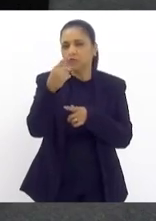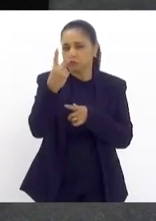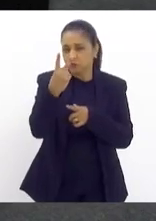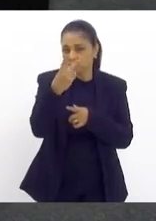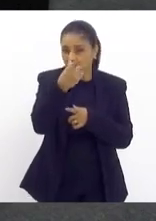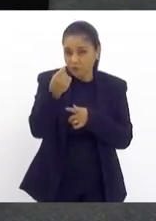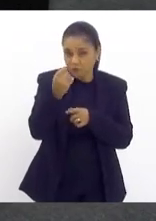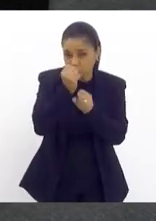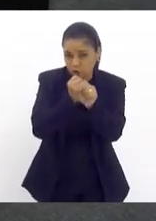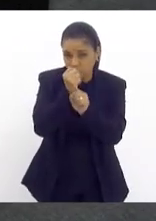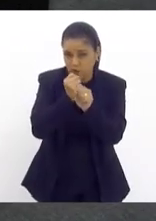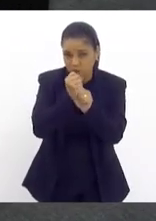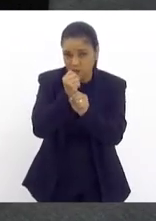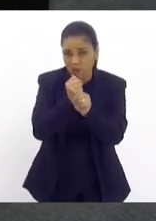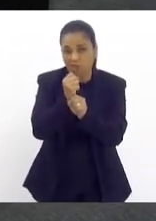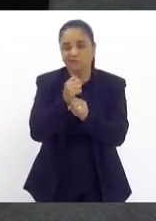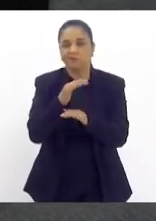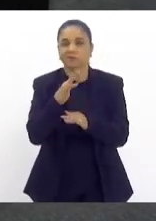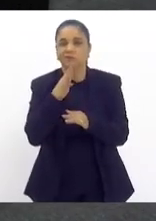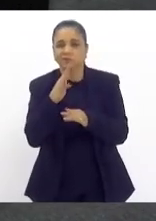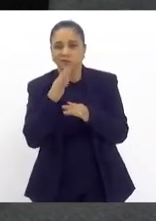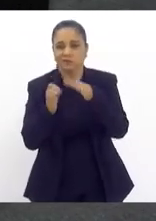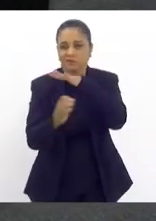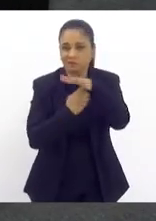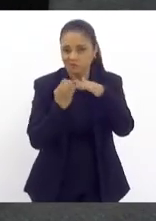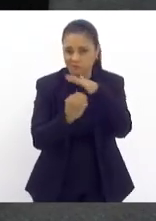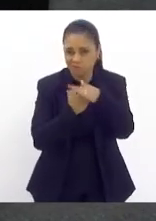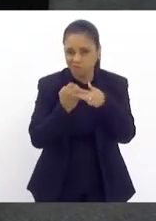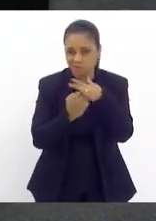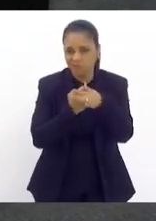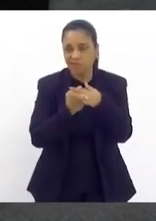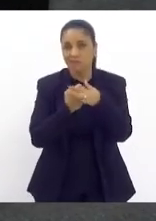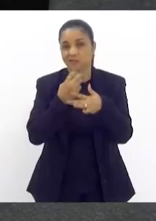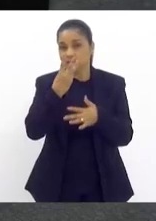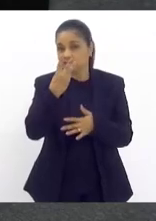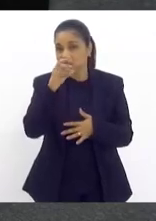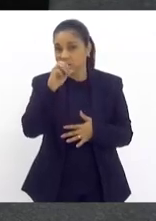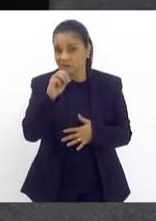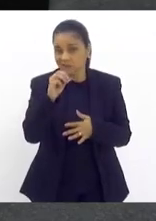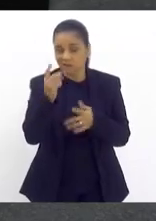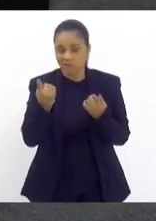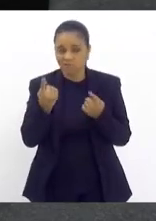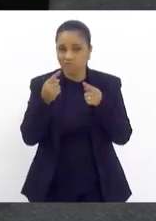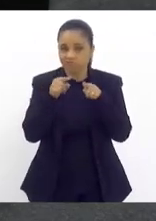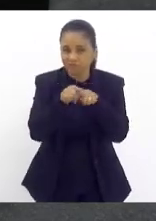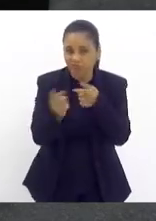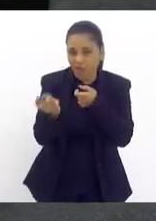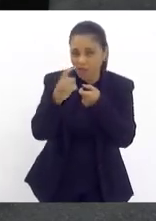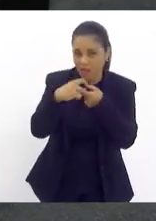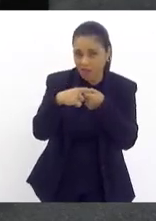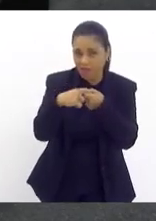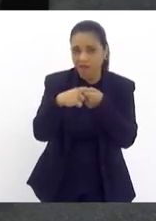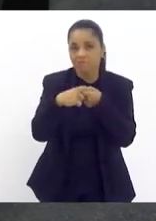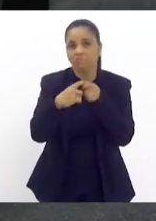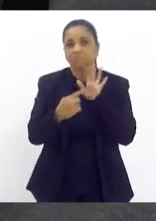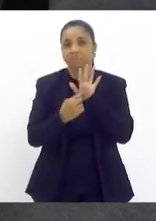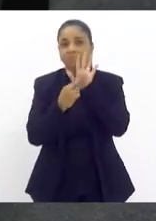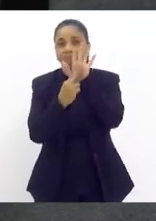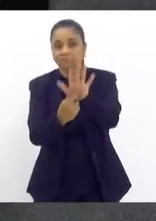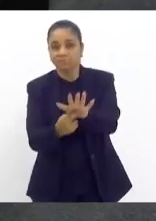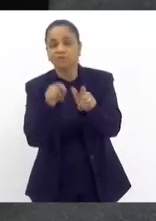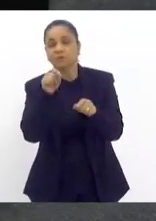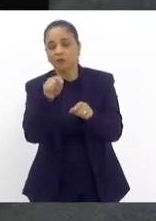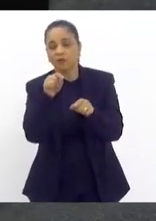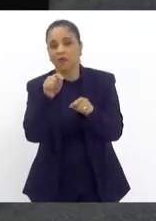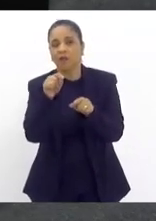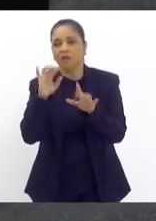da academia e as empresas. E hoje há 30 empresas vinculadas, e isso representa um dos maiores ecossistemas